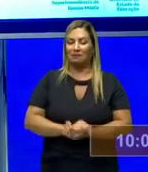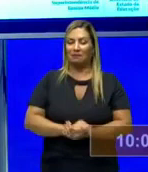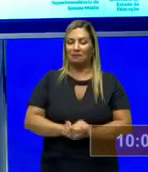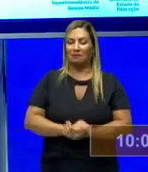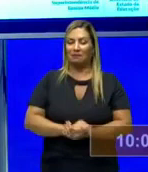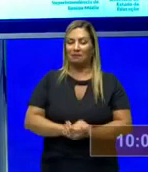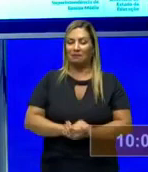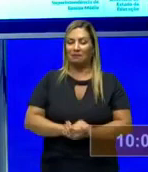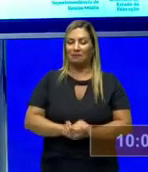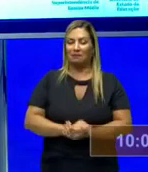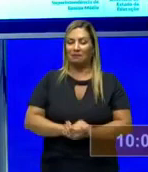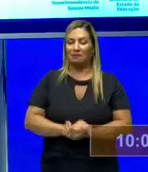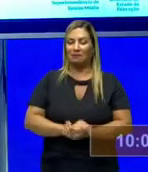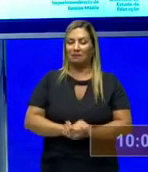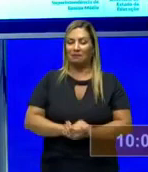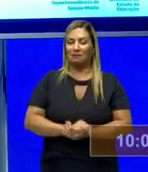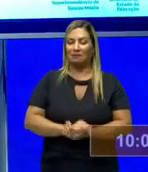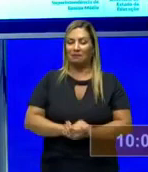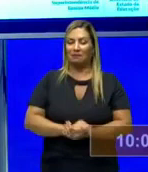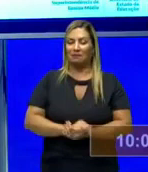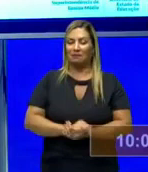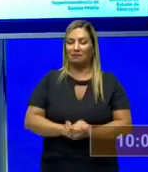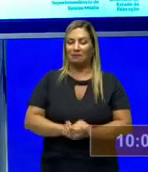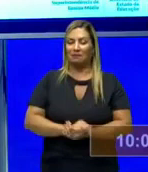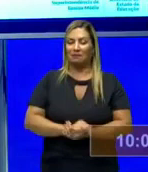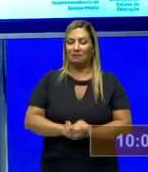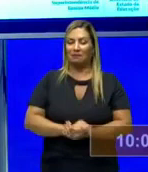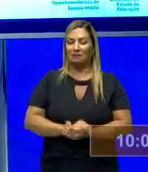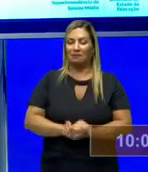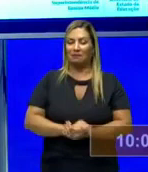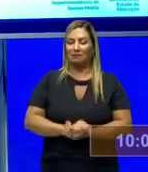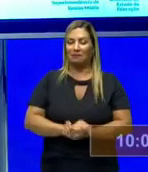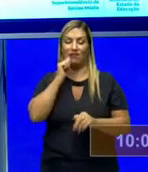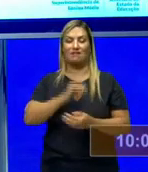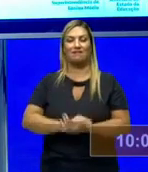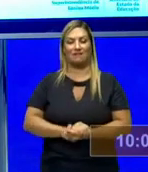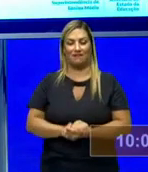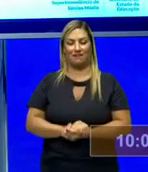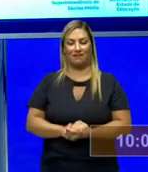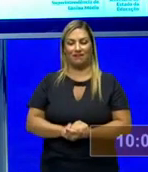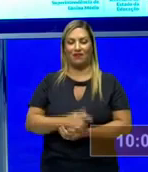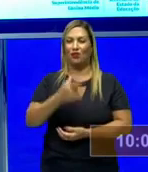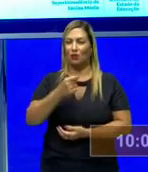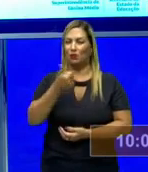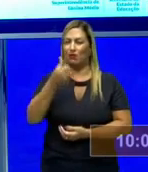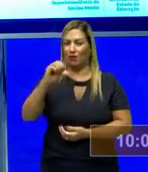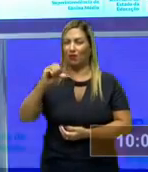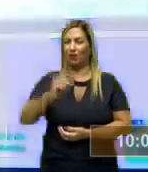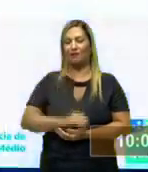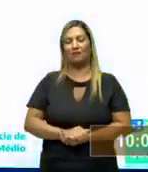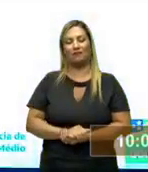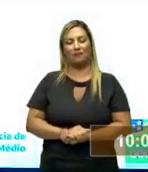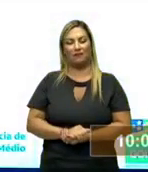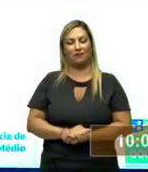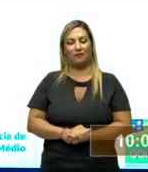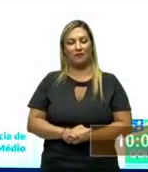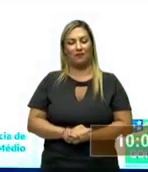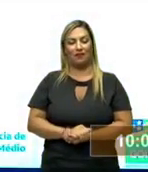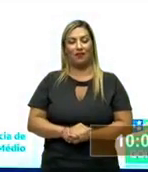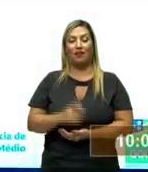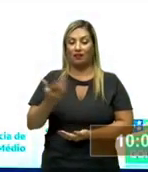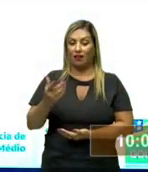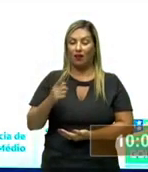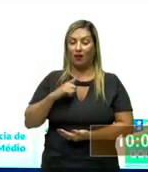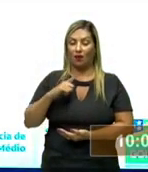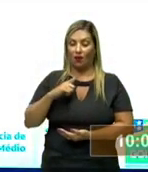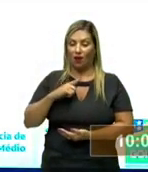ó isso aqui caiu no Instituto Federal de Alagoas lá em 2019 aqui não é pertinho a